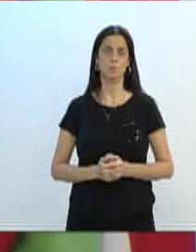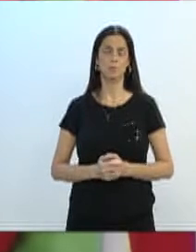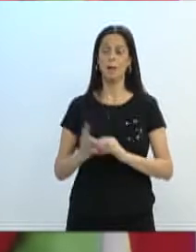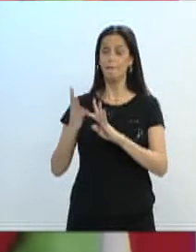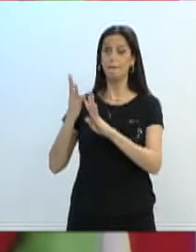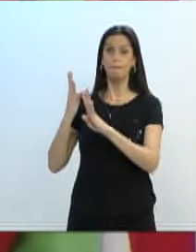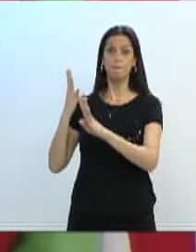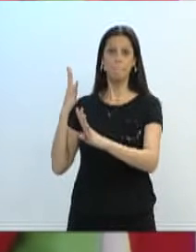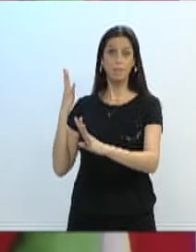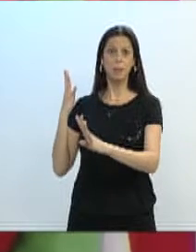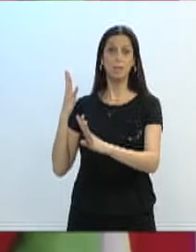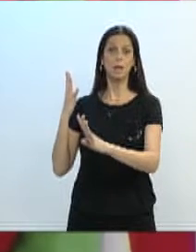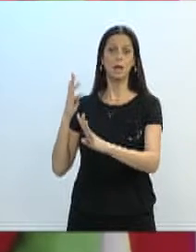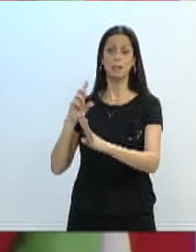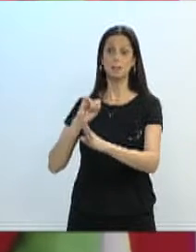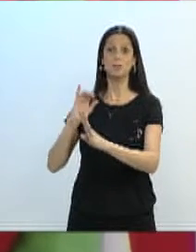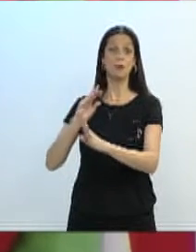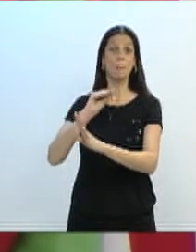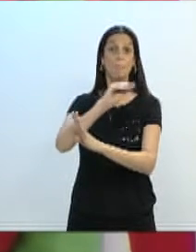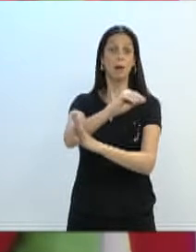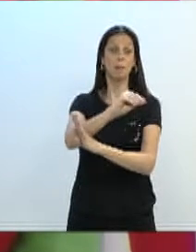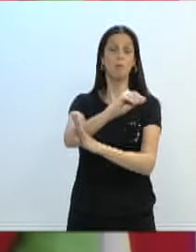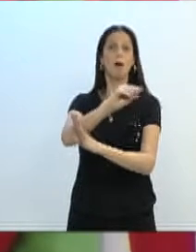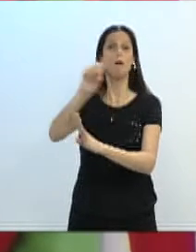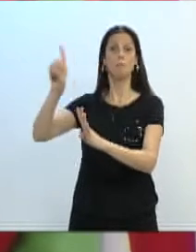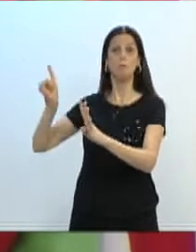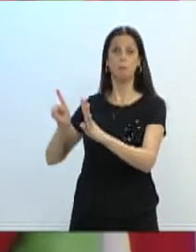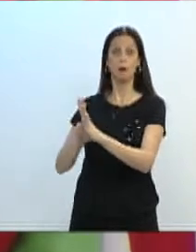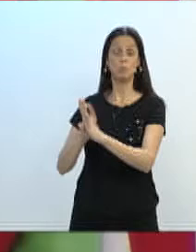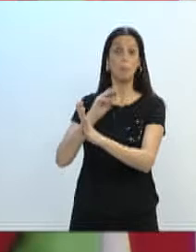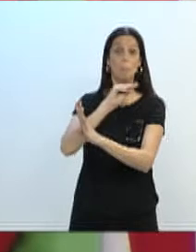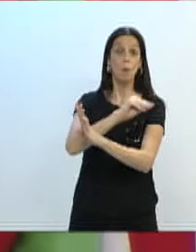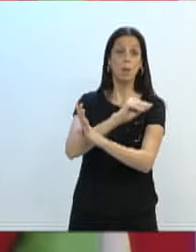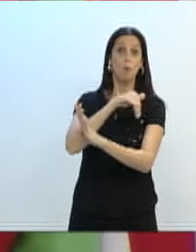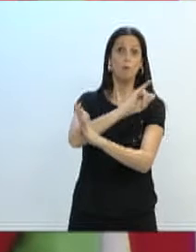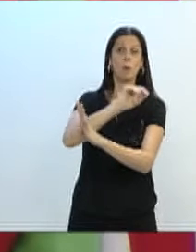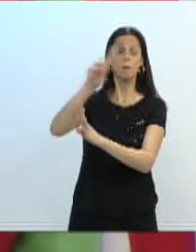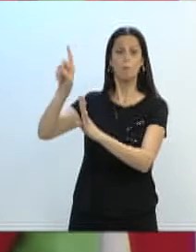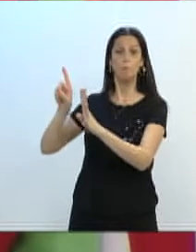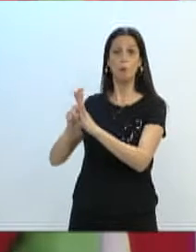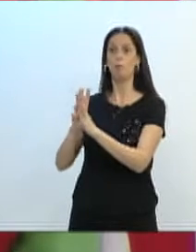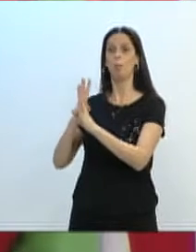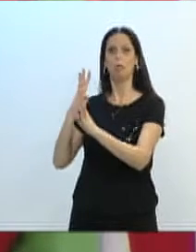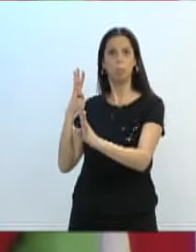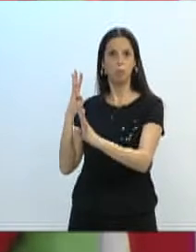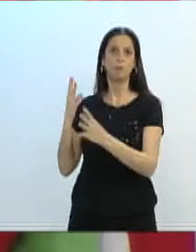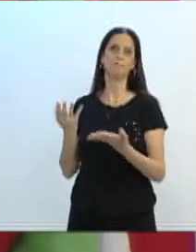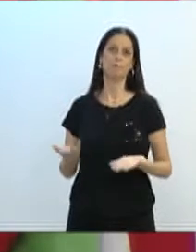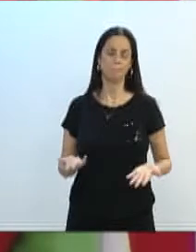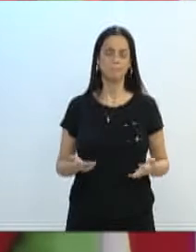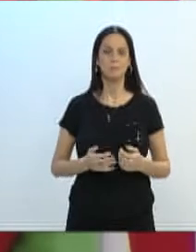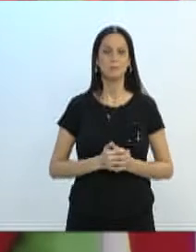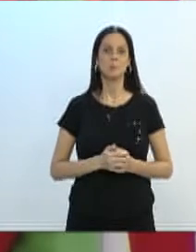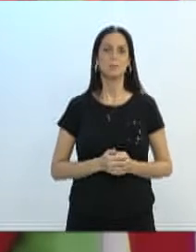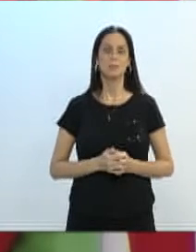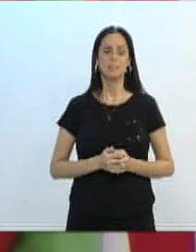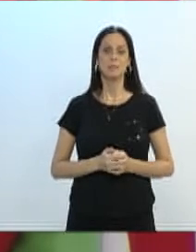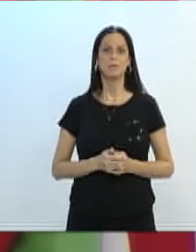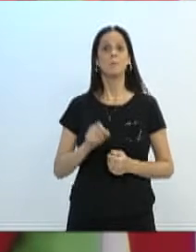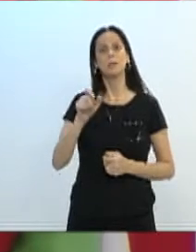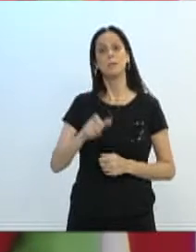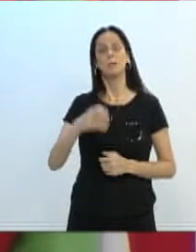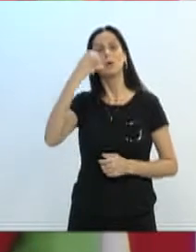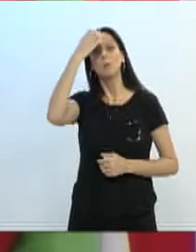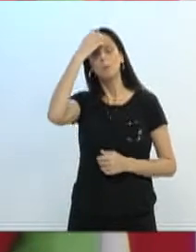amplia a fila, isso gera também um custo de remanejo para a parte do poder público, né, malversação do recurso público, e o culpado disso, na verdade,